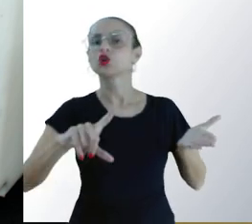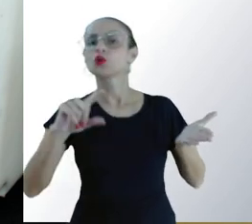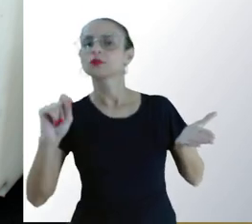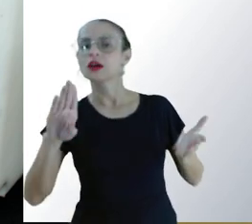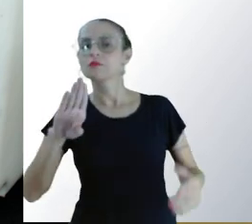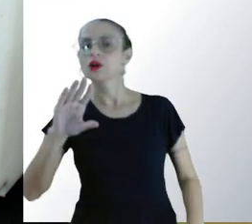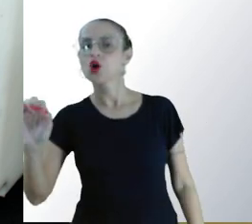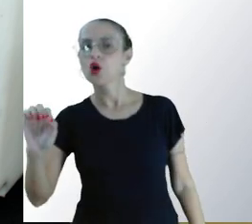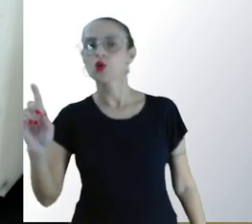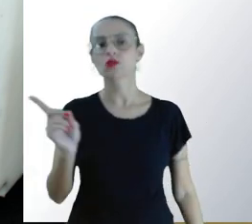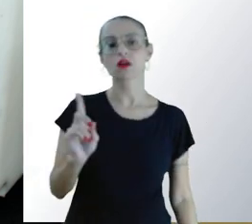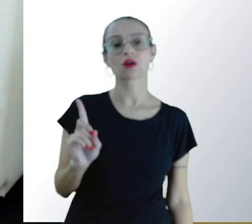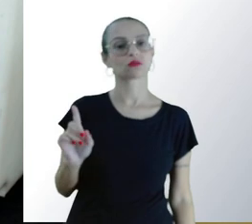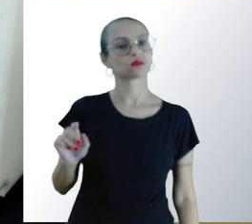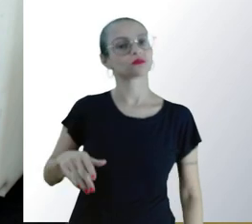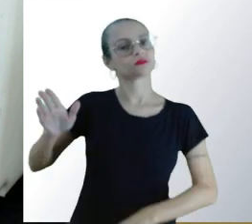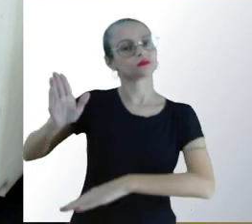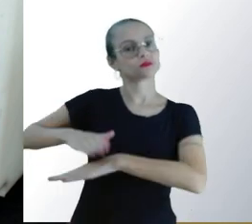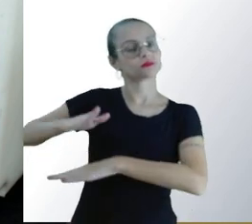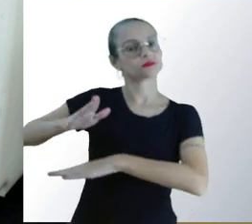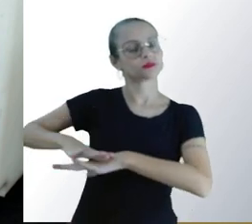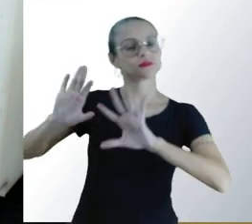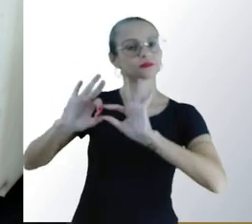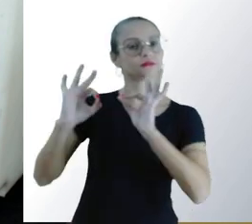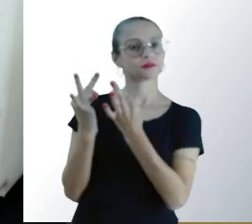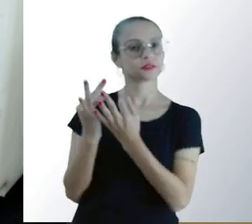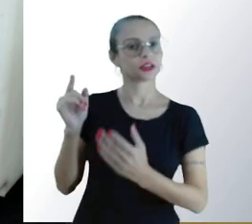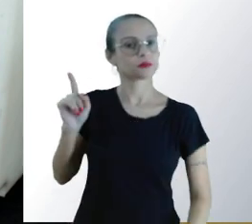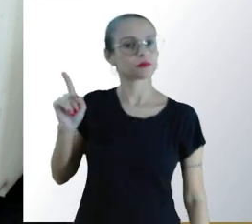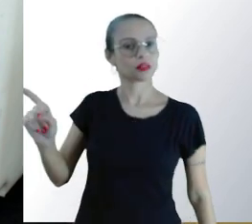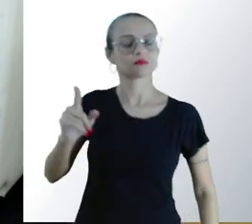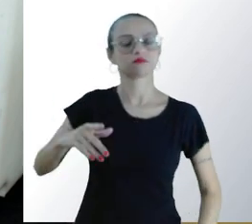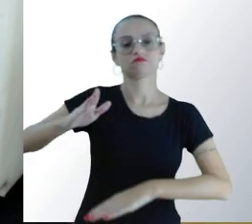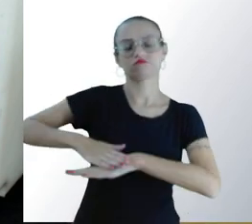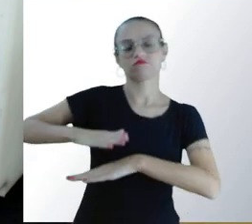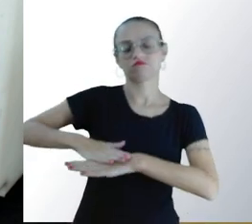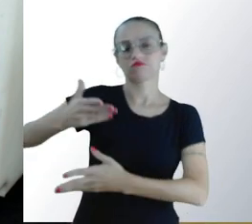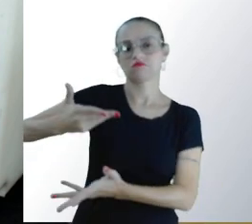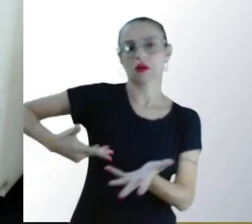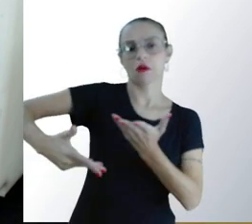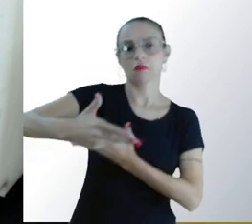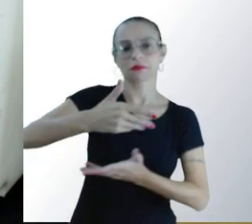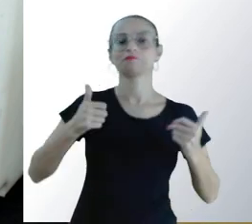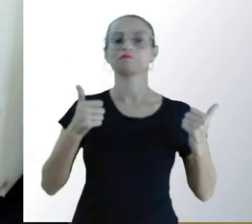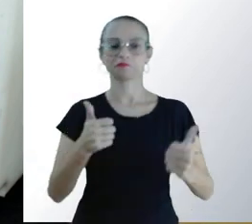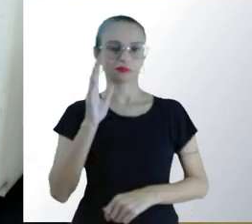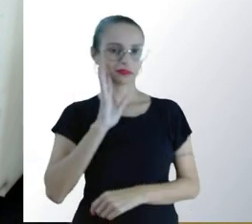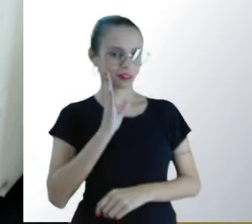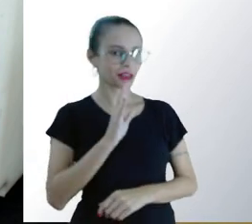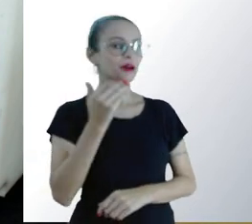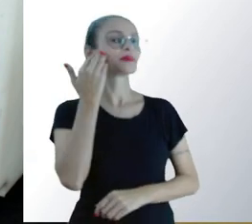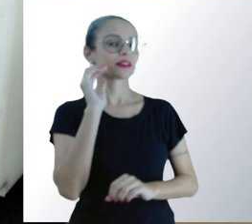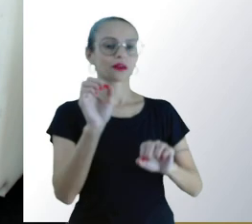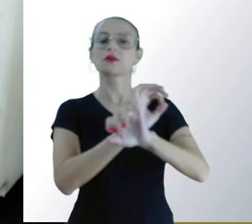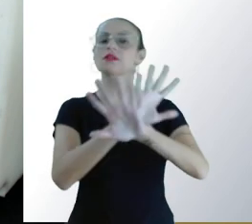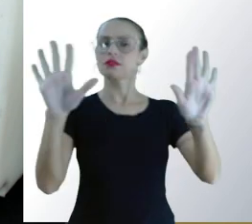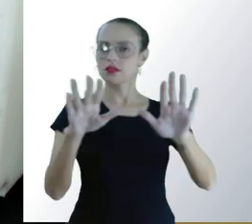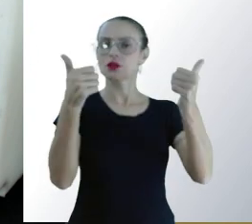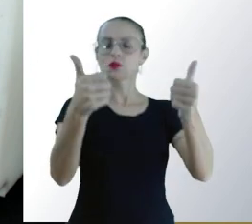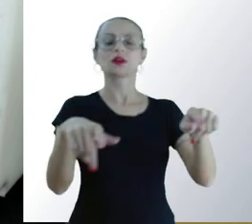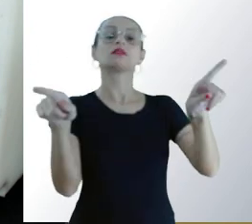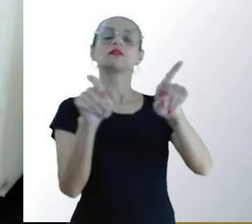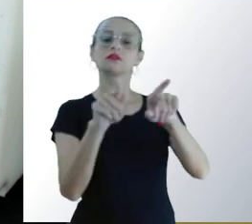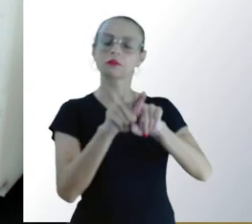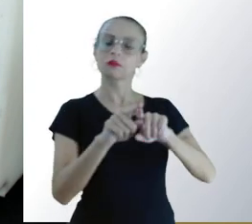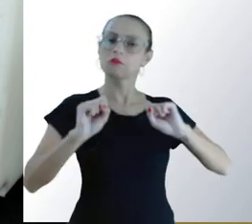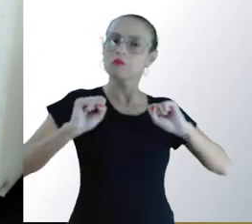não o boletim de ocorrência são os responsáveis, né? Ali que vai fazer a mediação. Ah, legal, acho que ficou bem também claro, né? E também a